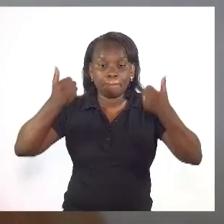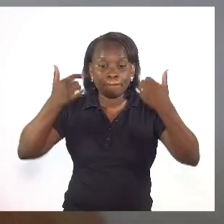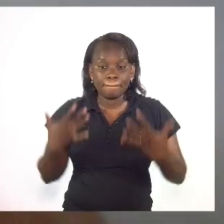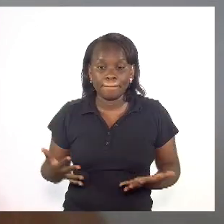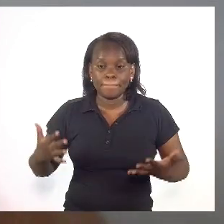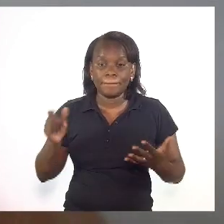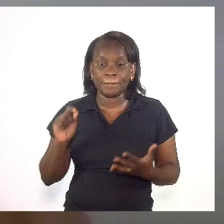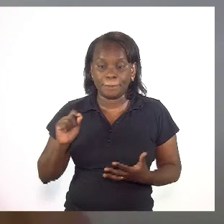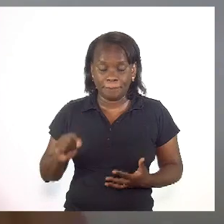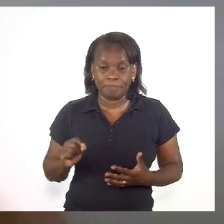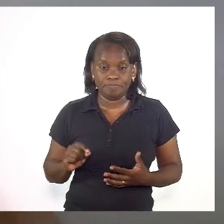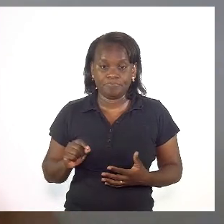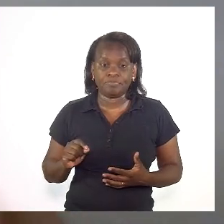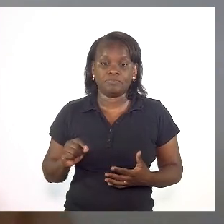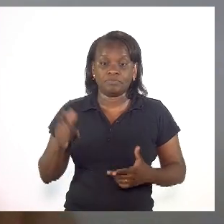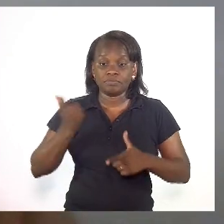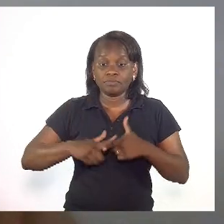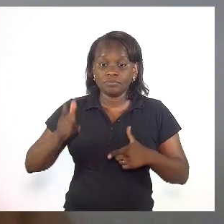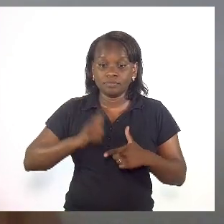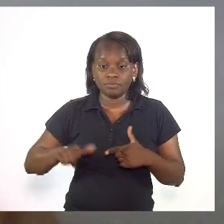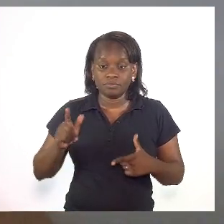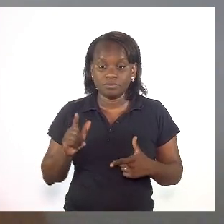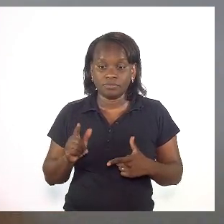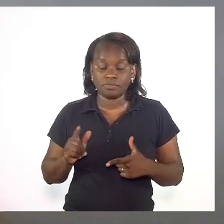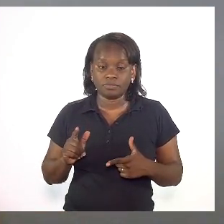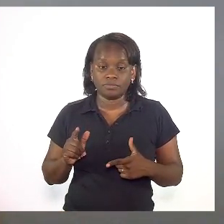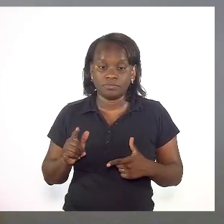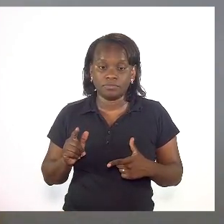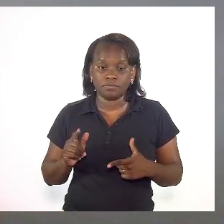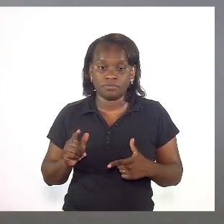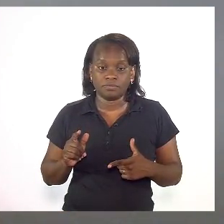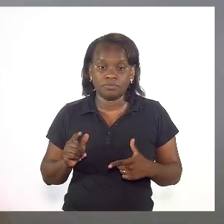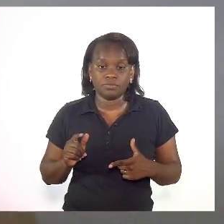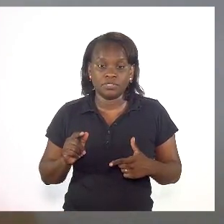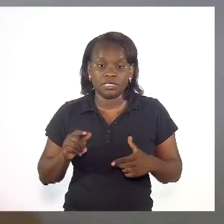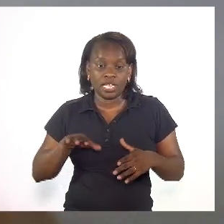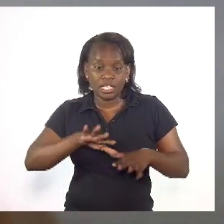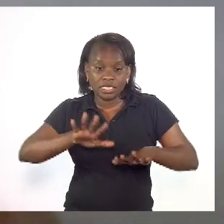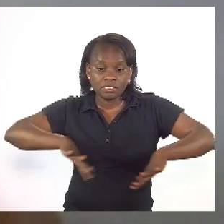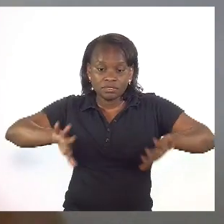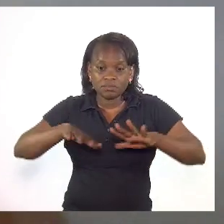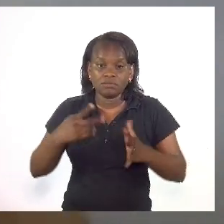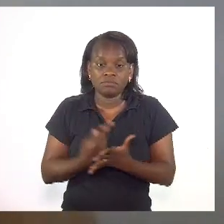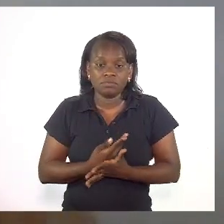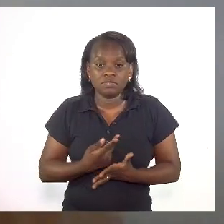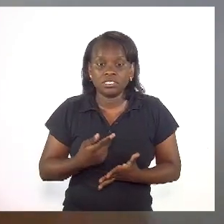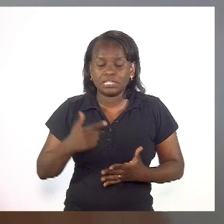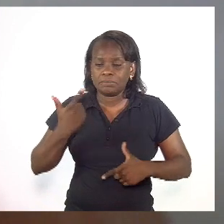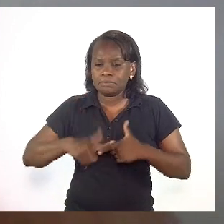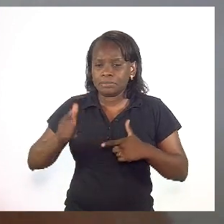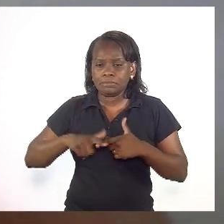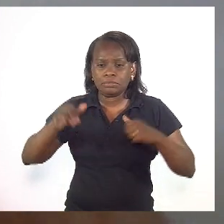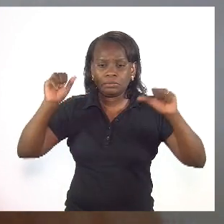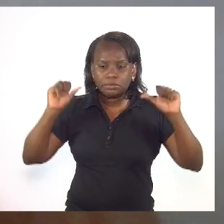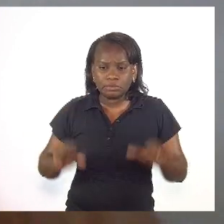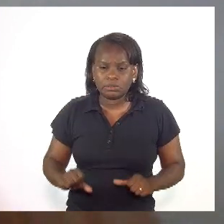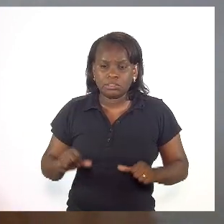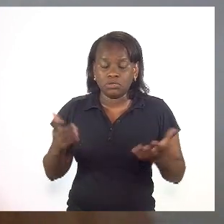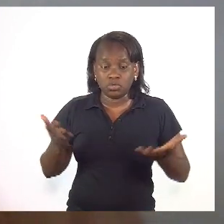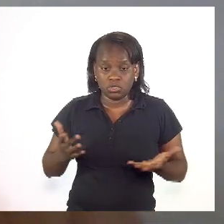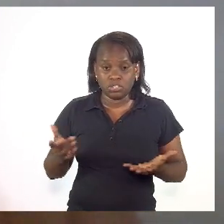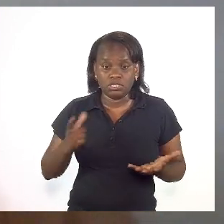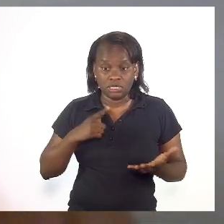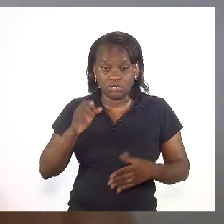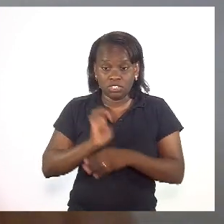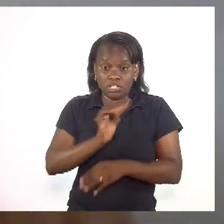dizer que a questão da situação calamitosa que encontra-se hoje